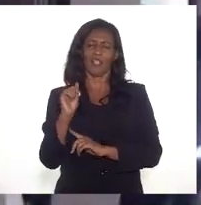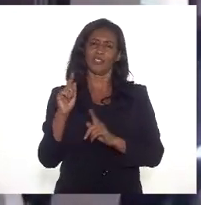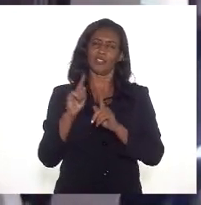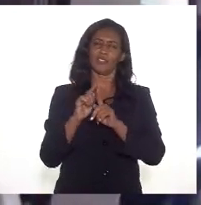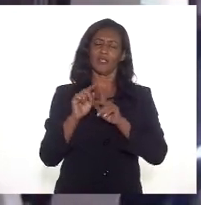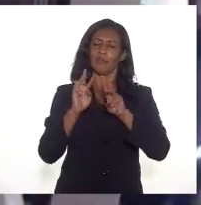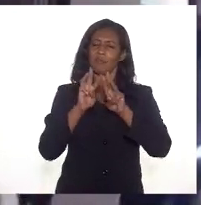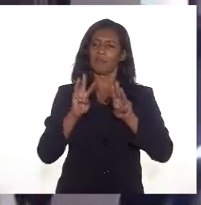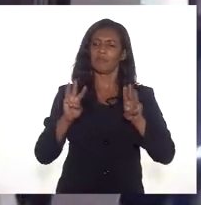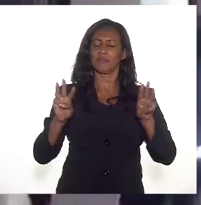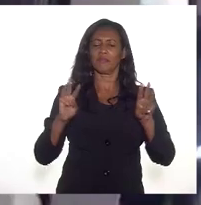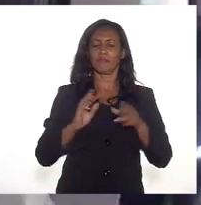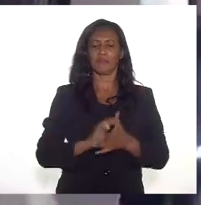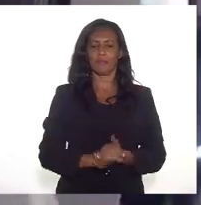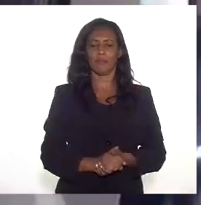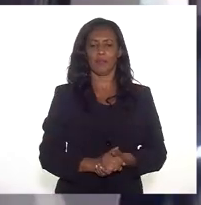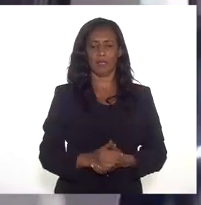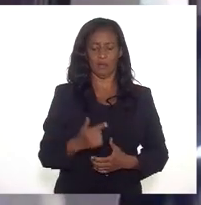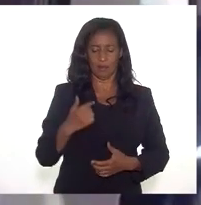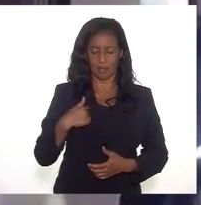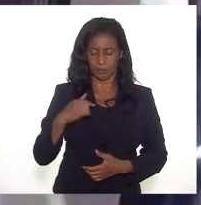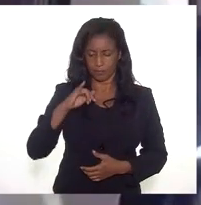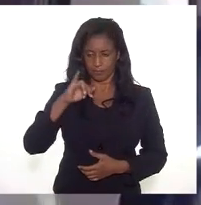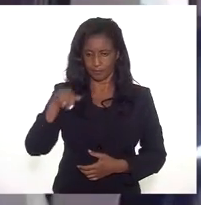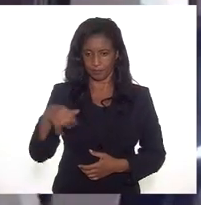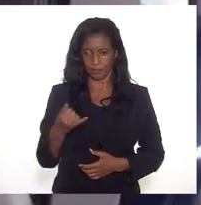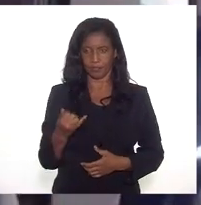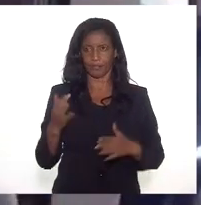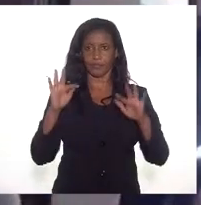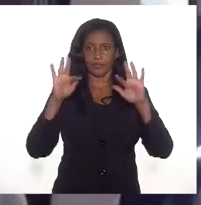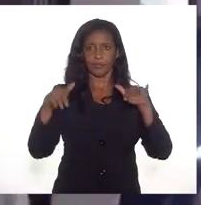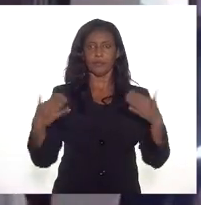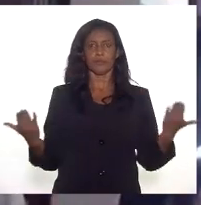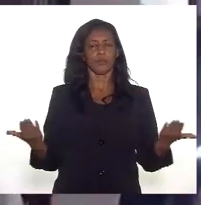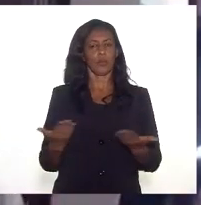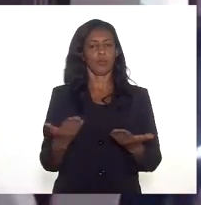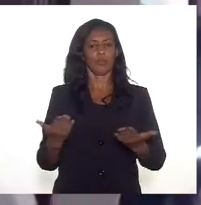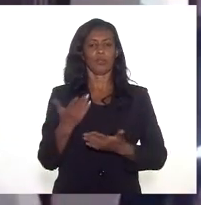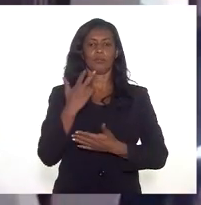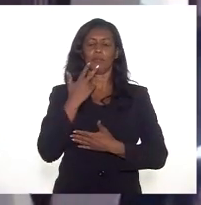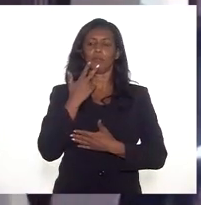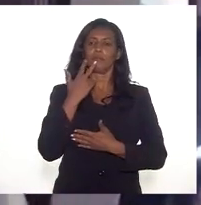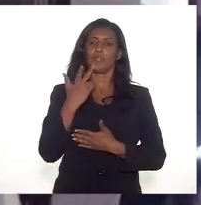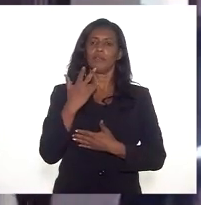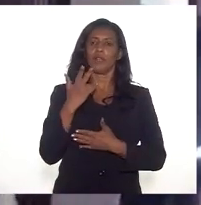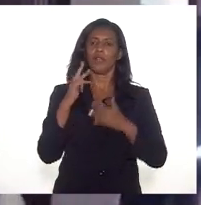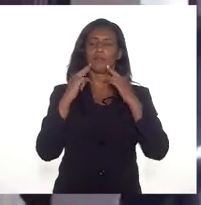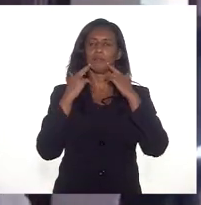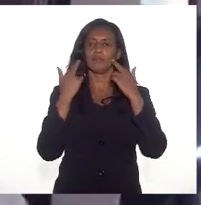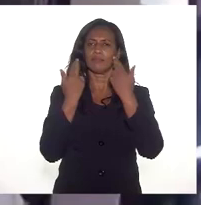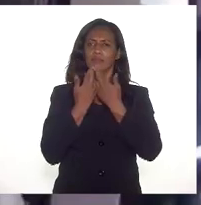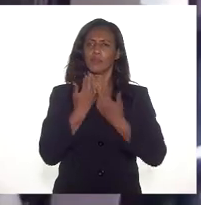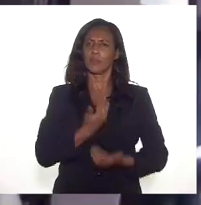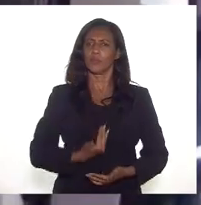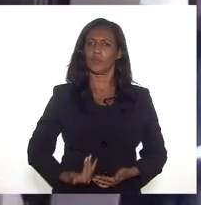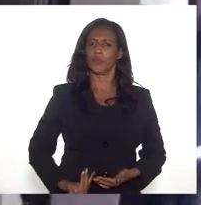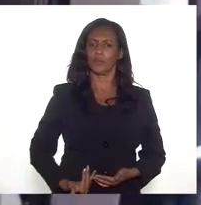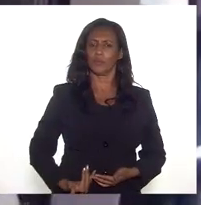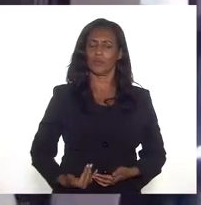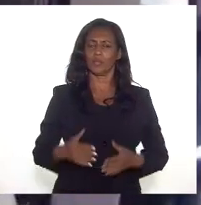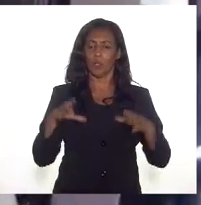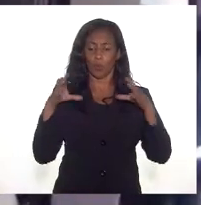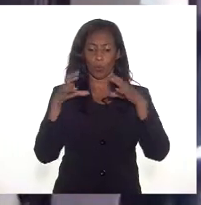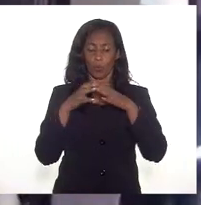vou aproveitar o expediente final hoje para falar sobre a audiência pública que a nossa Comissão